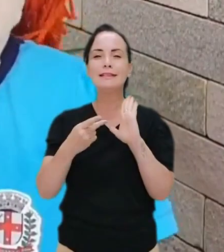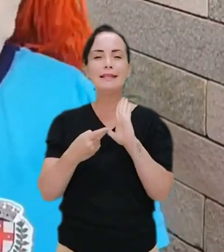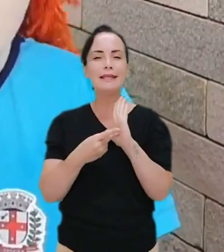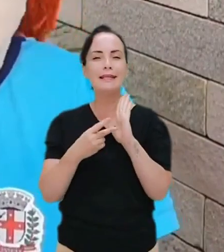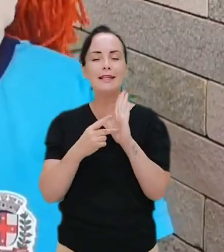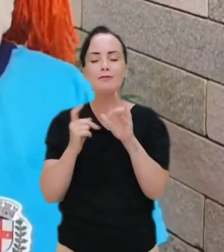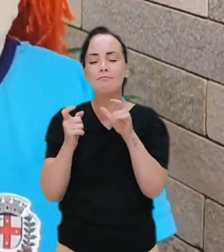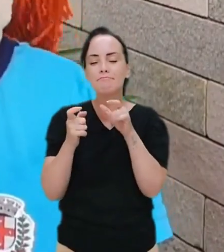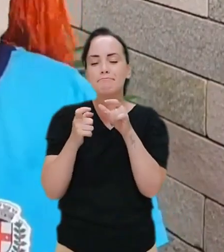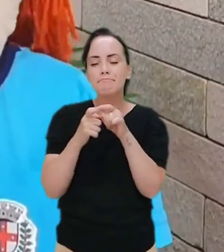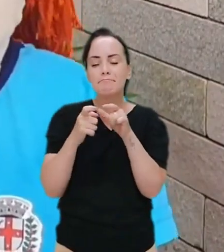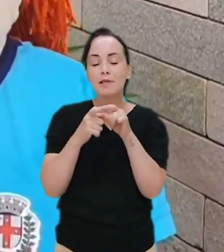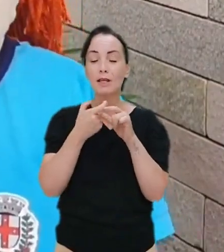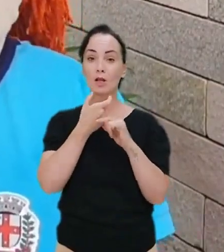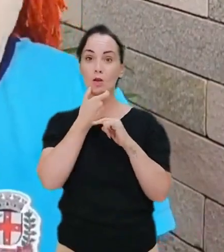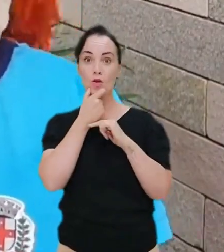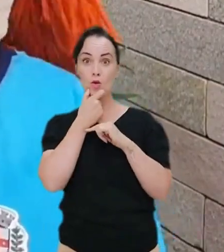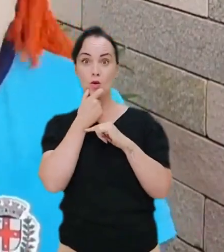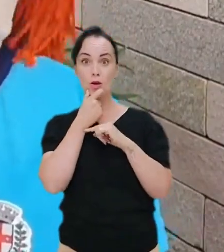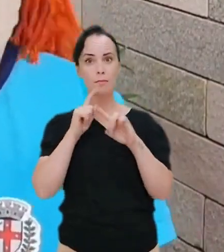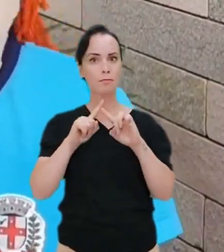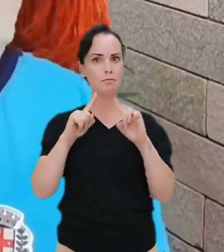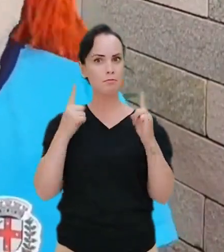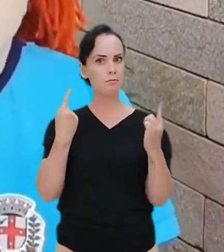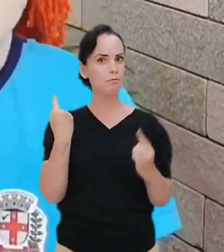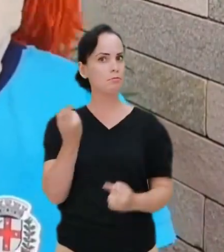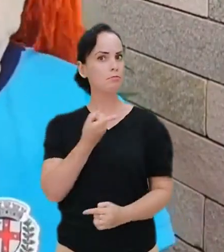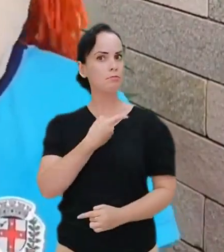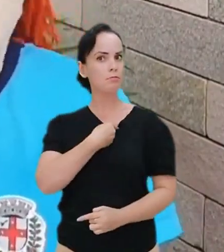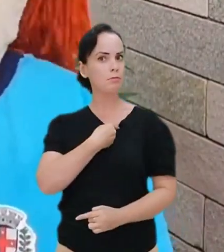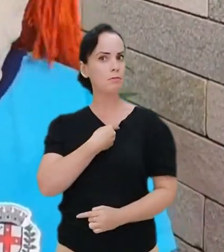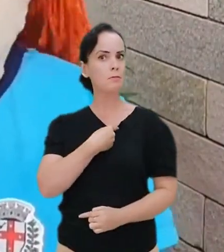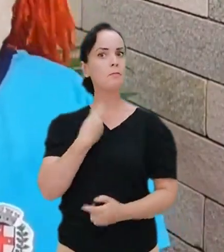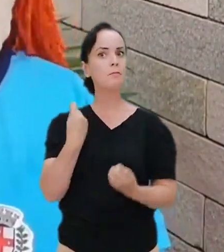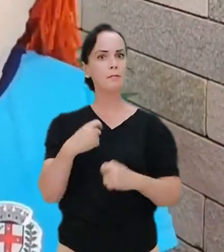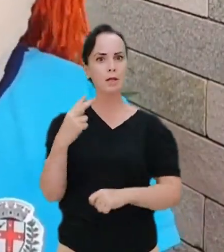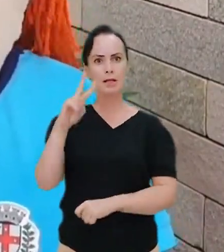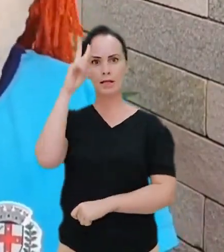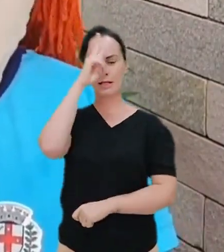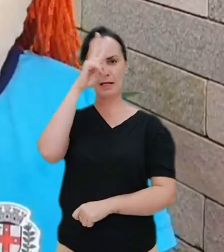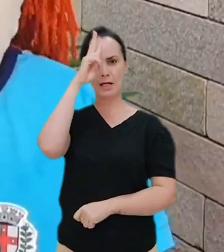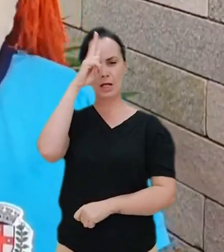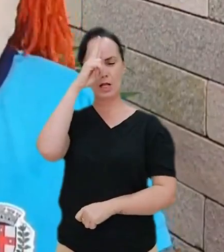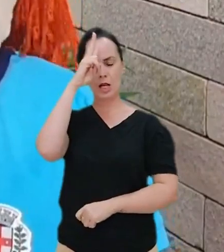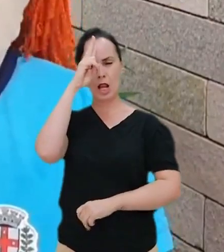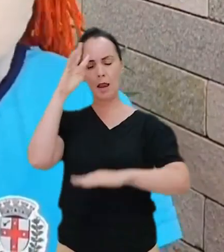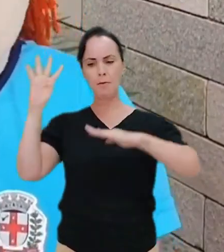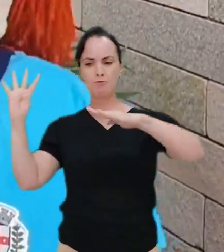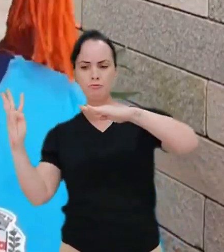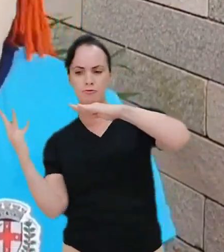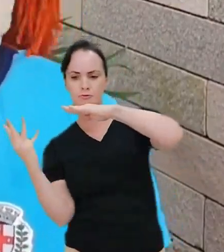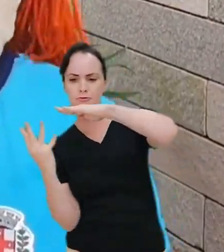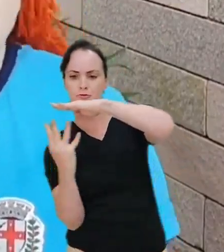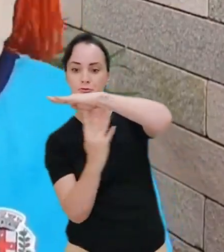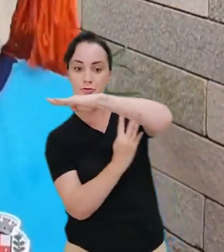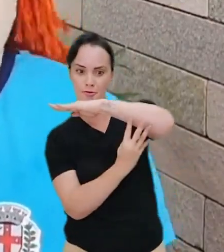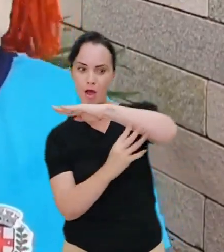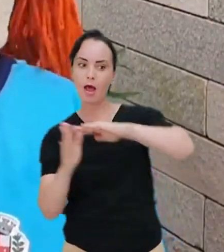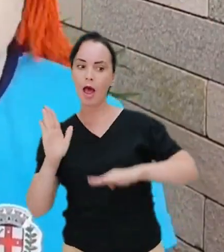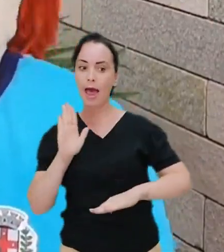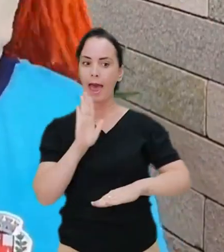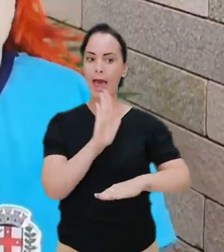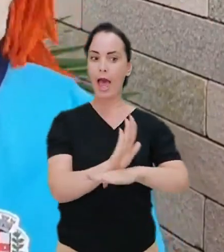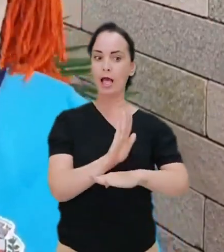Londres no norte do Paraná. Mas a gente não pode esquecer que muitos outros imigrantes contribuíram